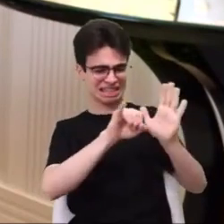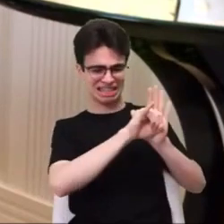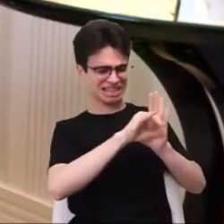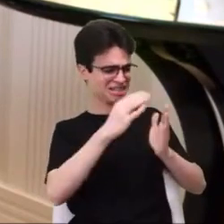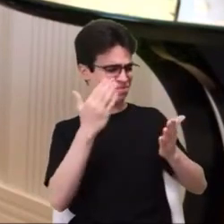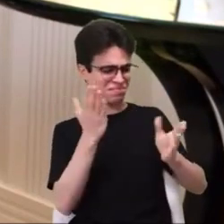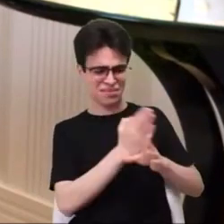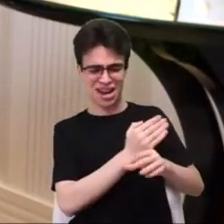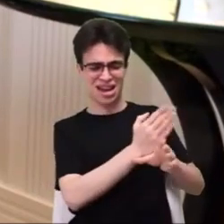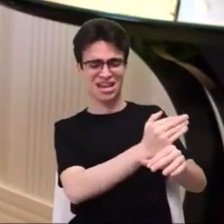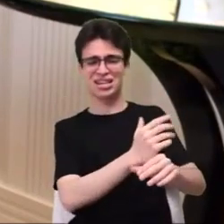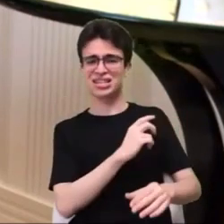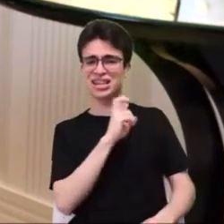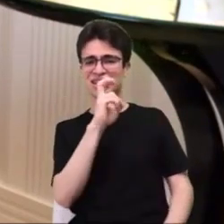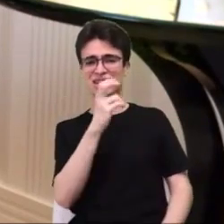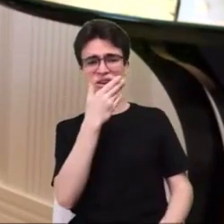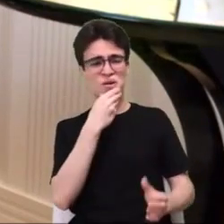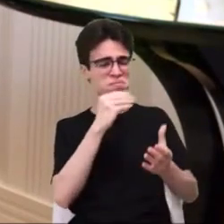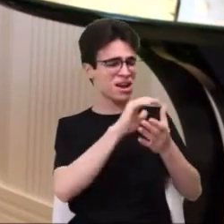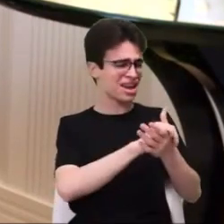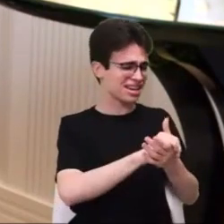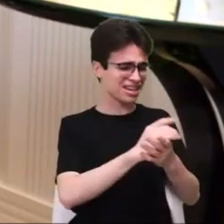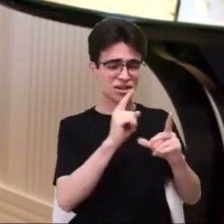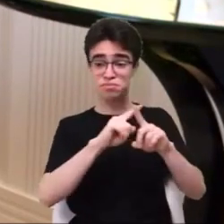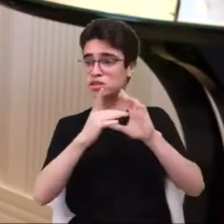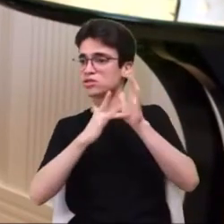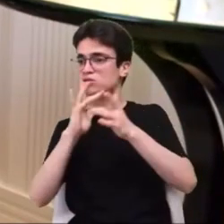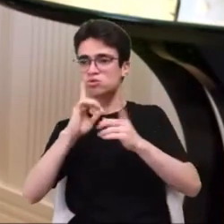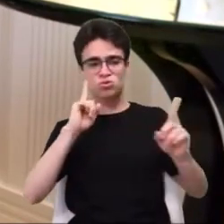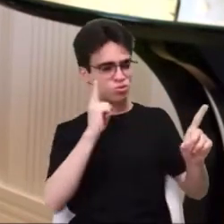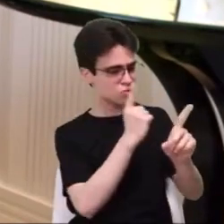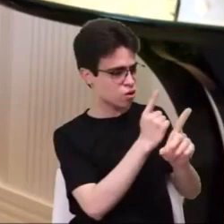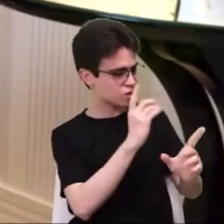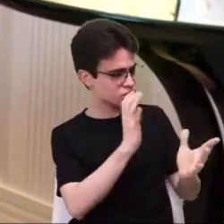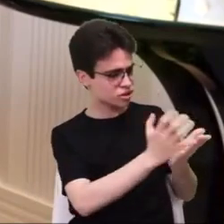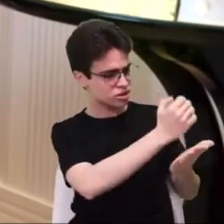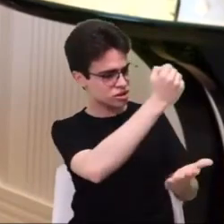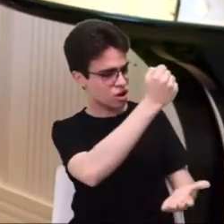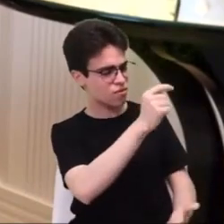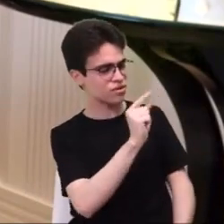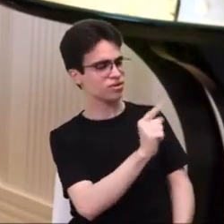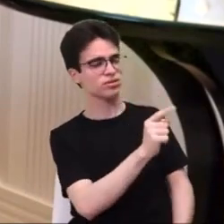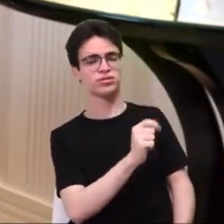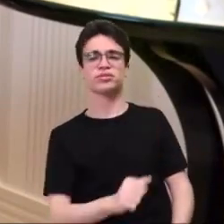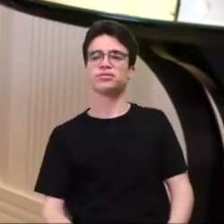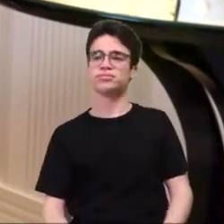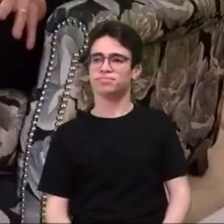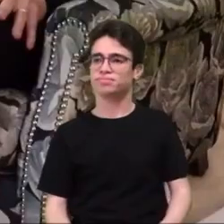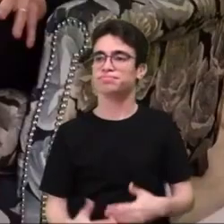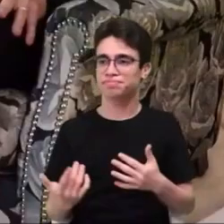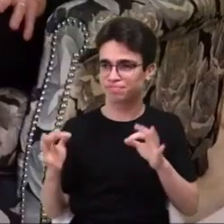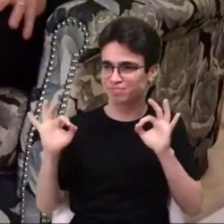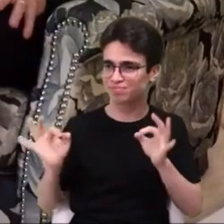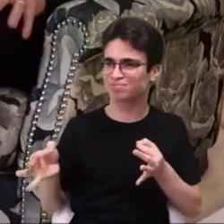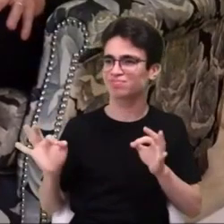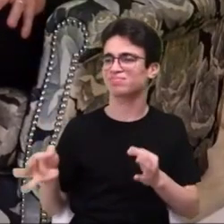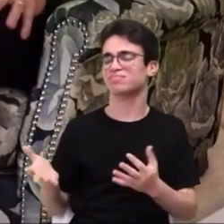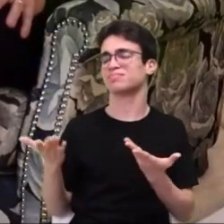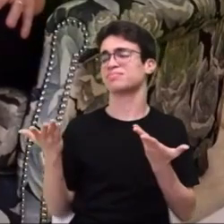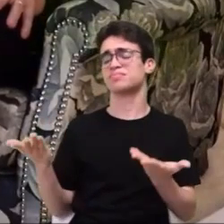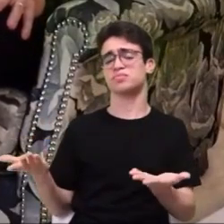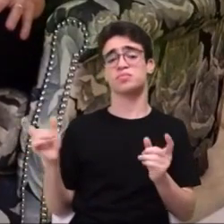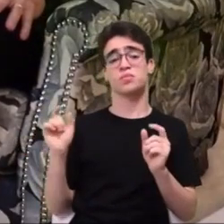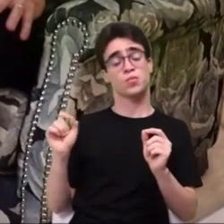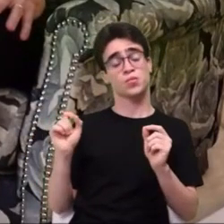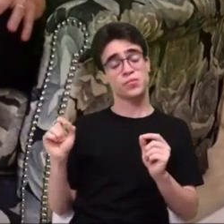identidade, 5 maridos e etc. E Jesus a encontra ali e faz o resgate da vida dela. Exato. Então,